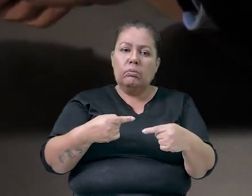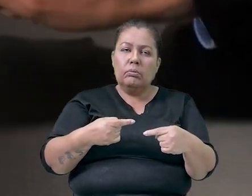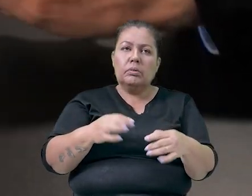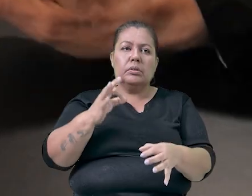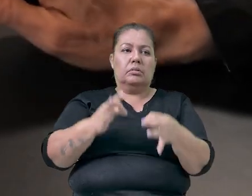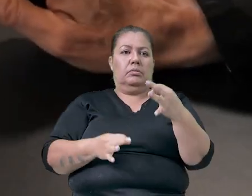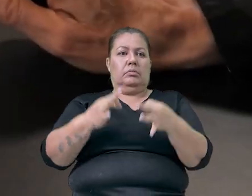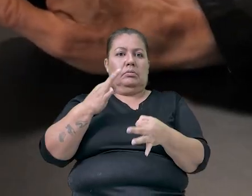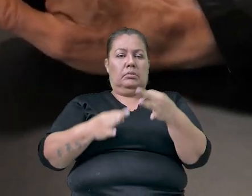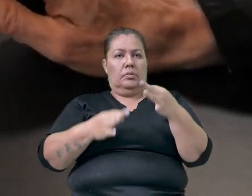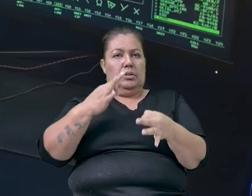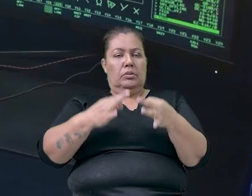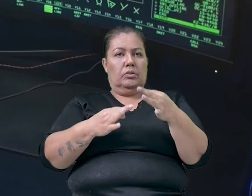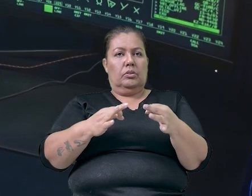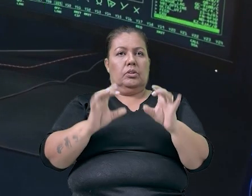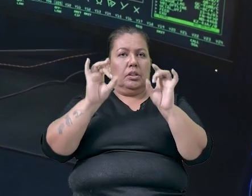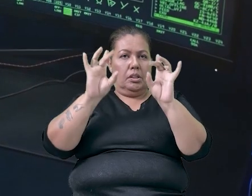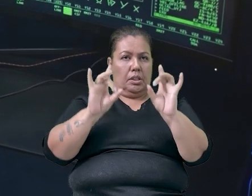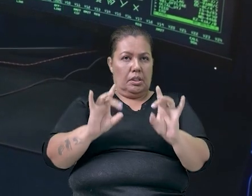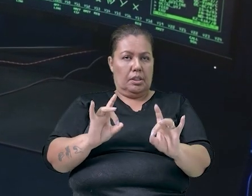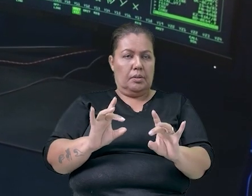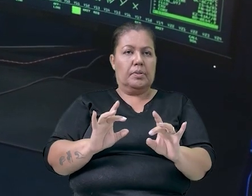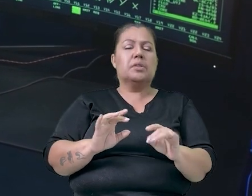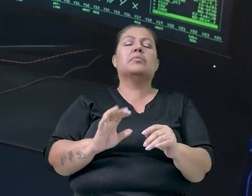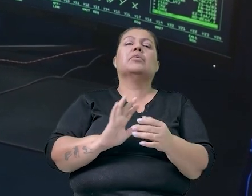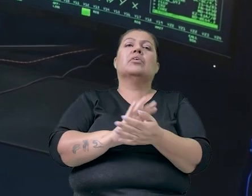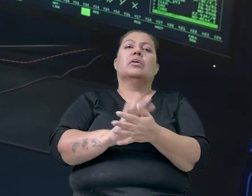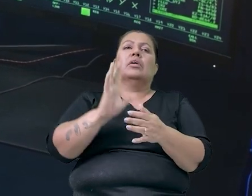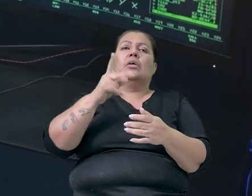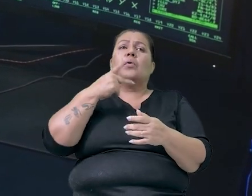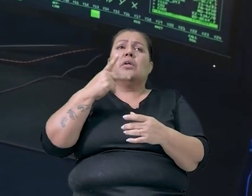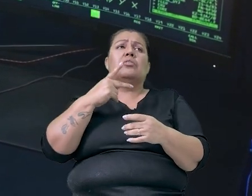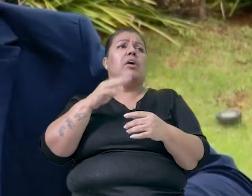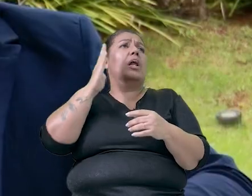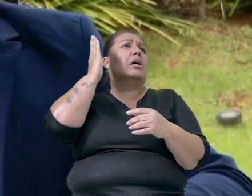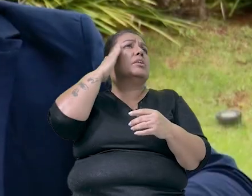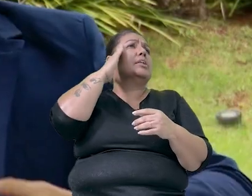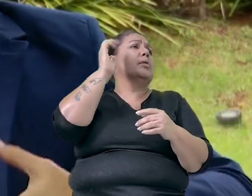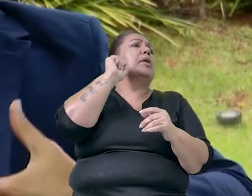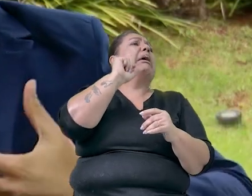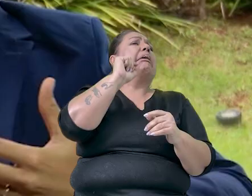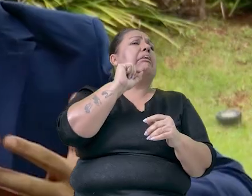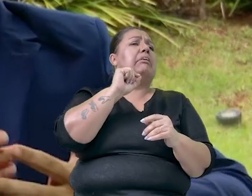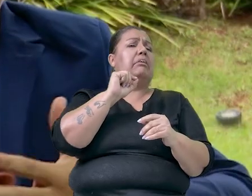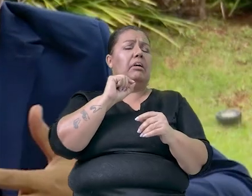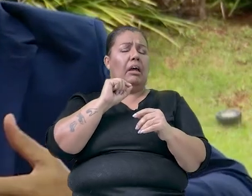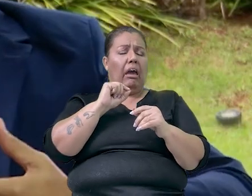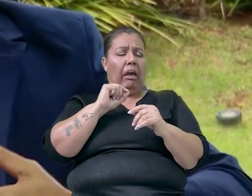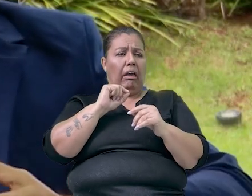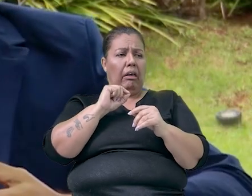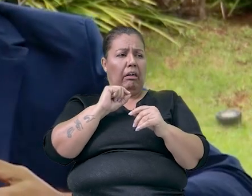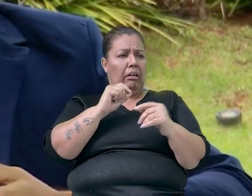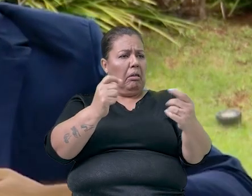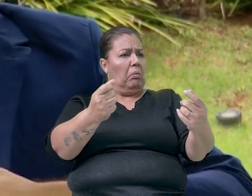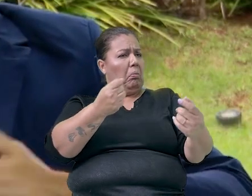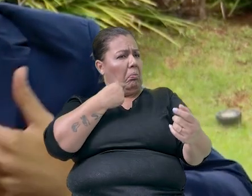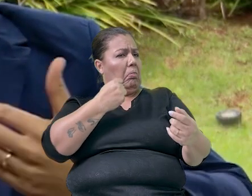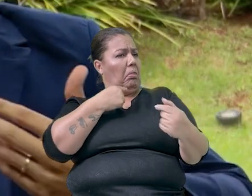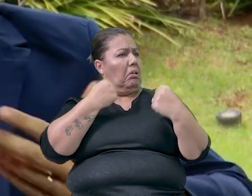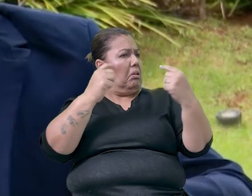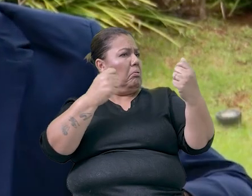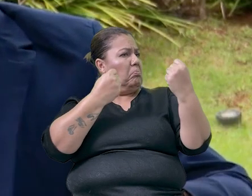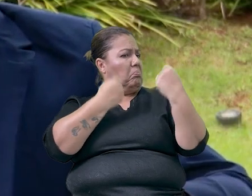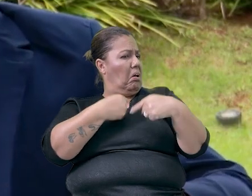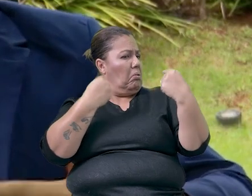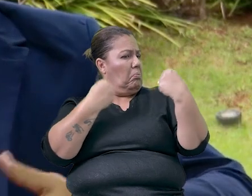todo, especialmente quando se trata de identificar os autores, como explica o advogado especialista em